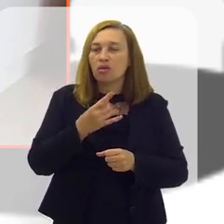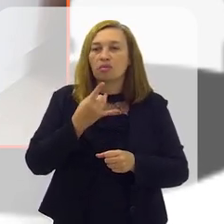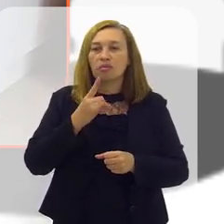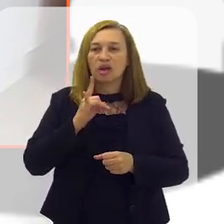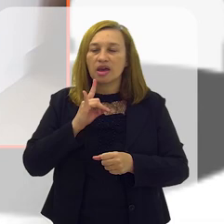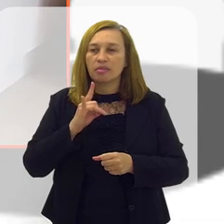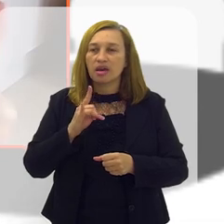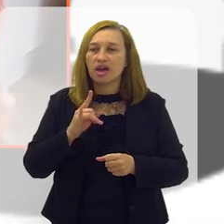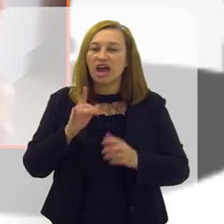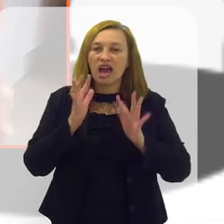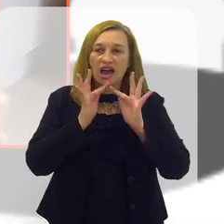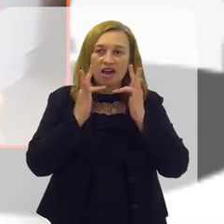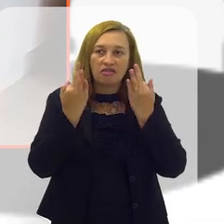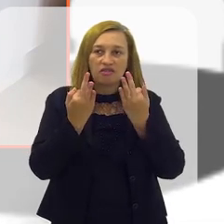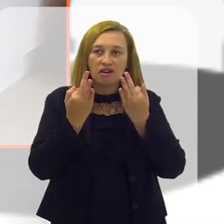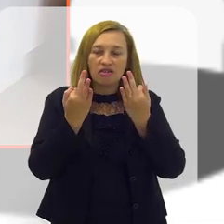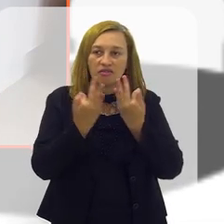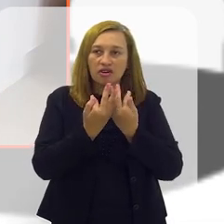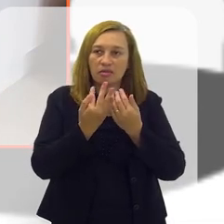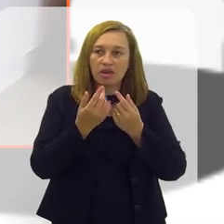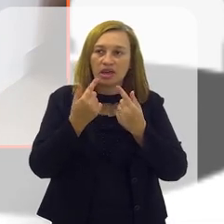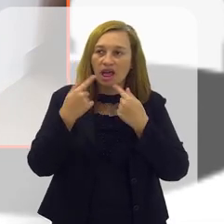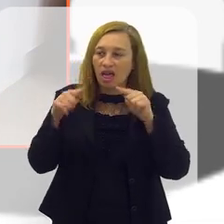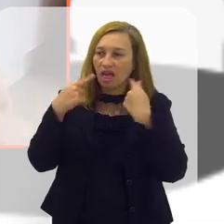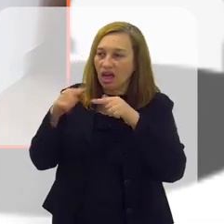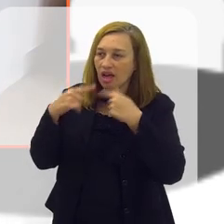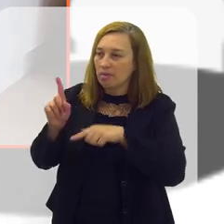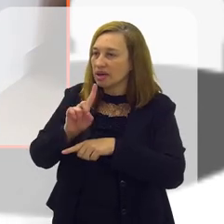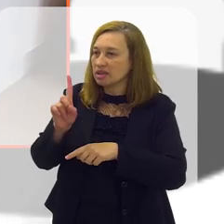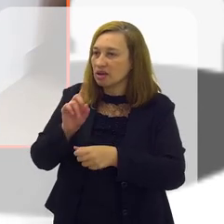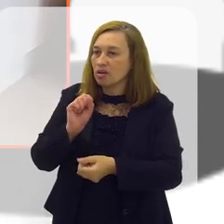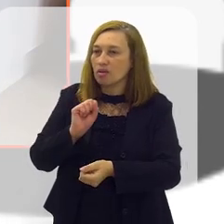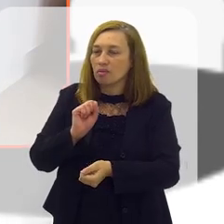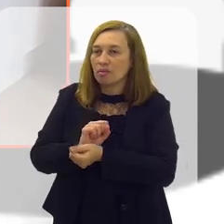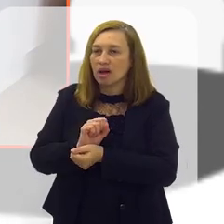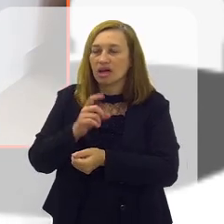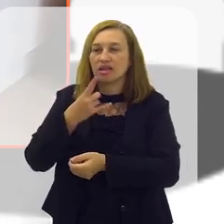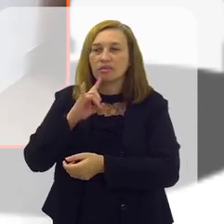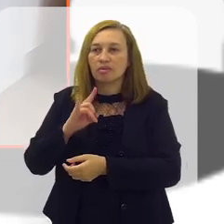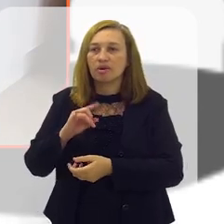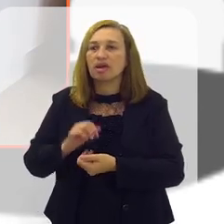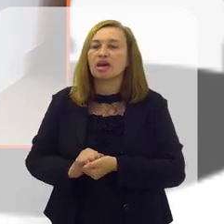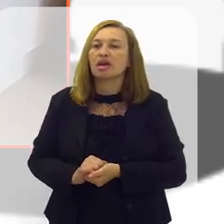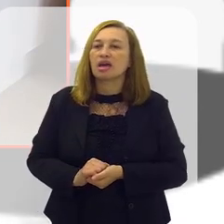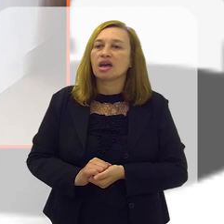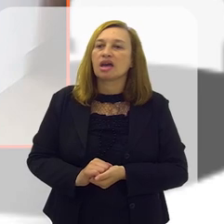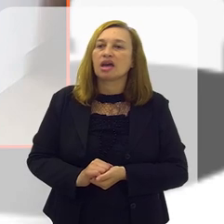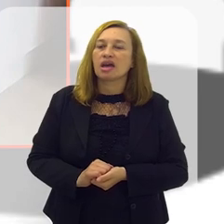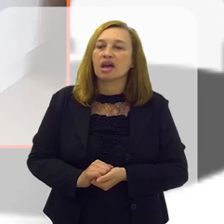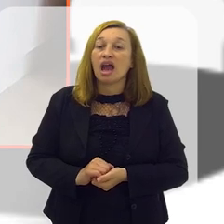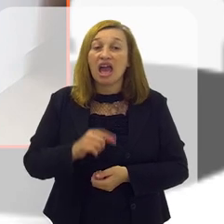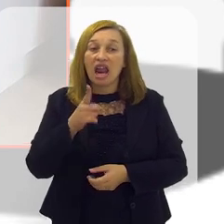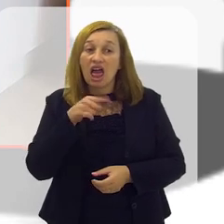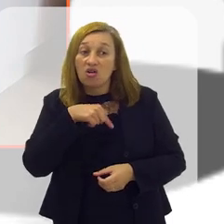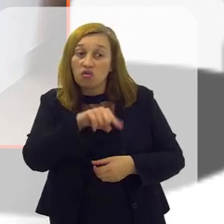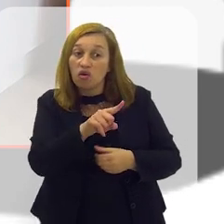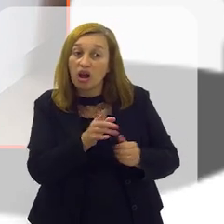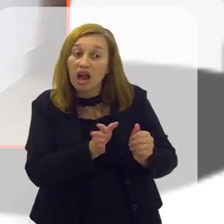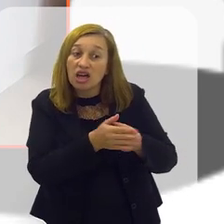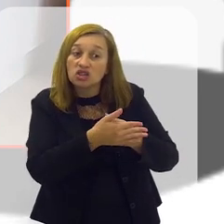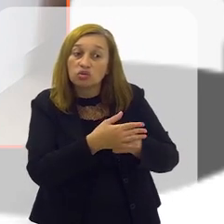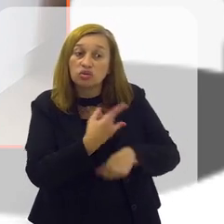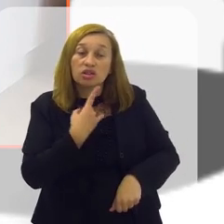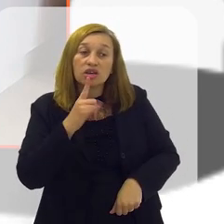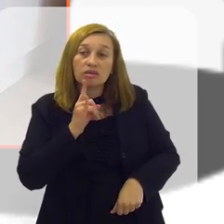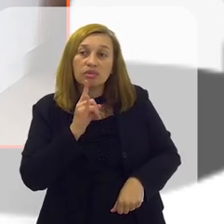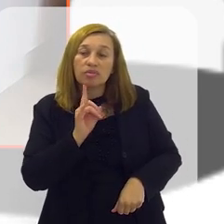família enchia tanto a cabeça dela para ela não beber, que ela viu o Alcoólicos Anônimos e falou, lá bebe escondido, vou ali. E